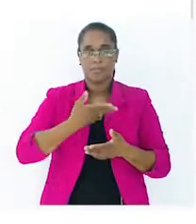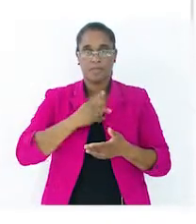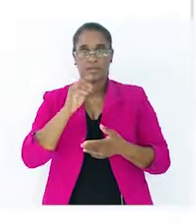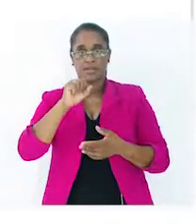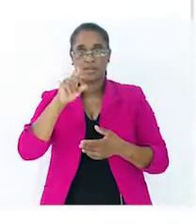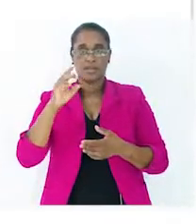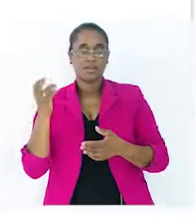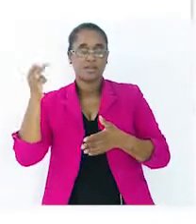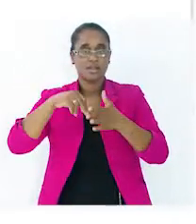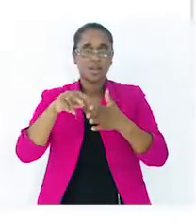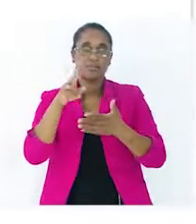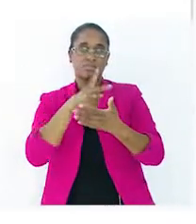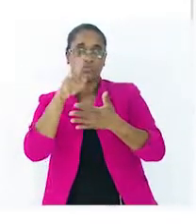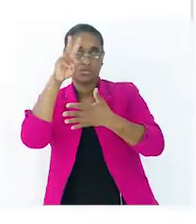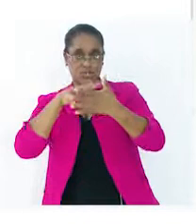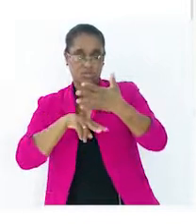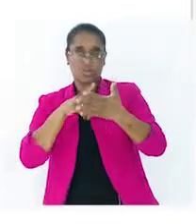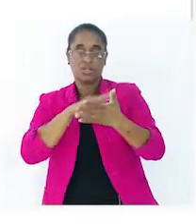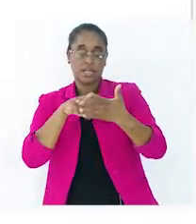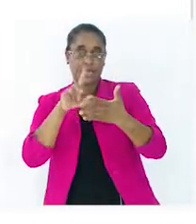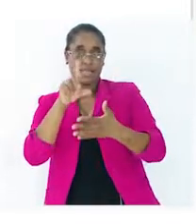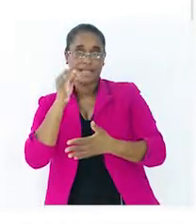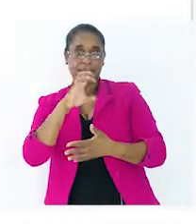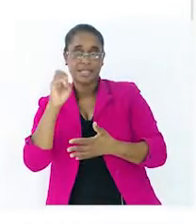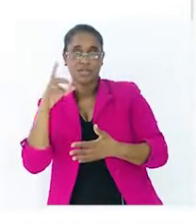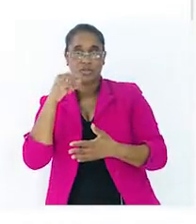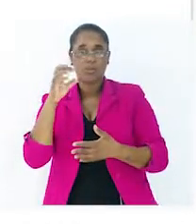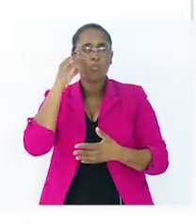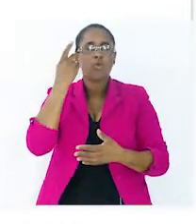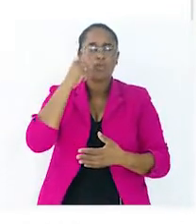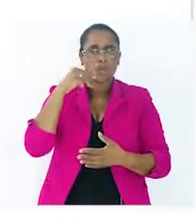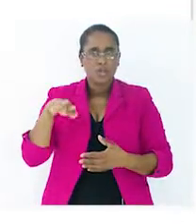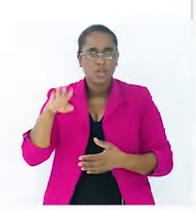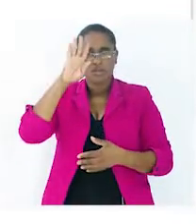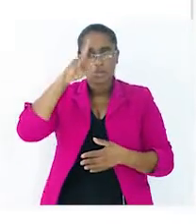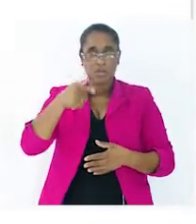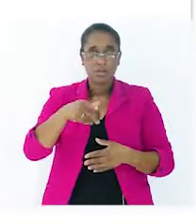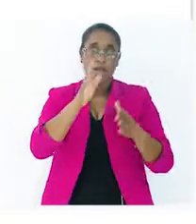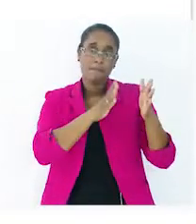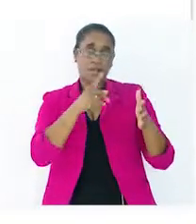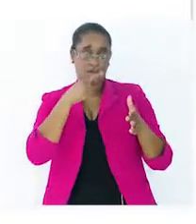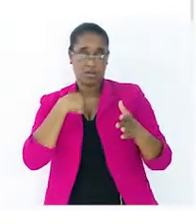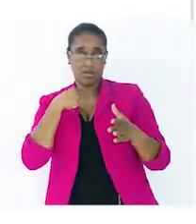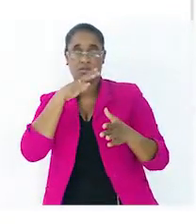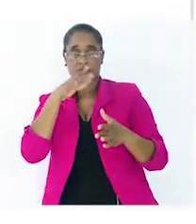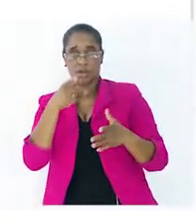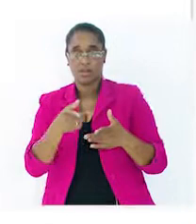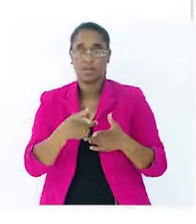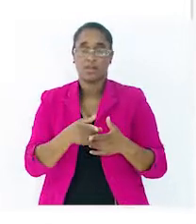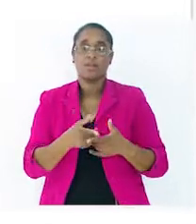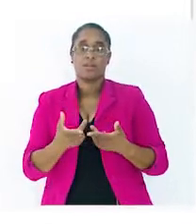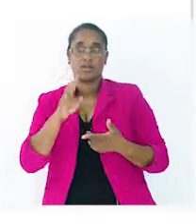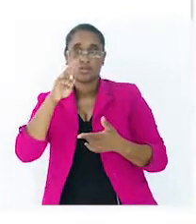verbos, como o menino sabe, ali está aquela parte que eu disse, tratamento na segunda pessoa,